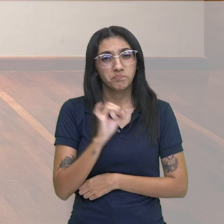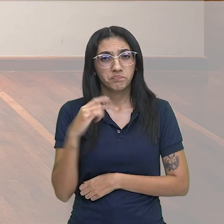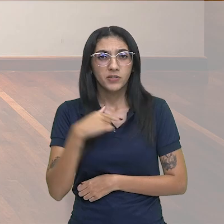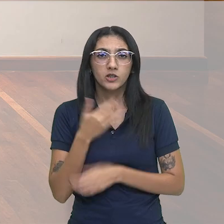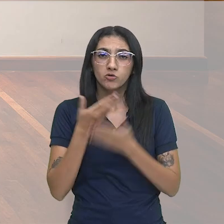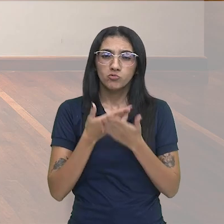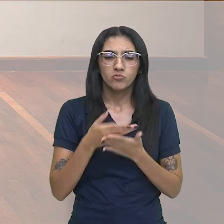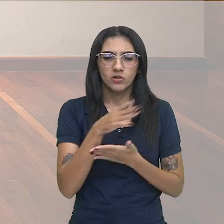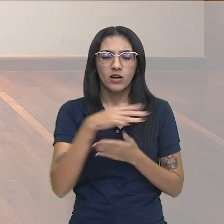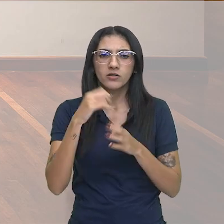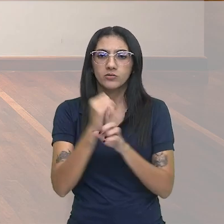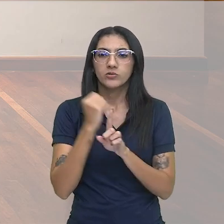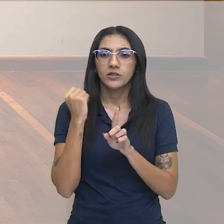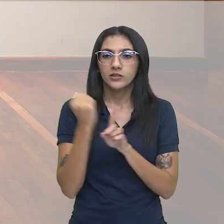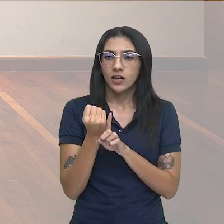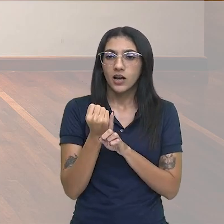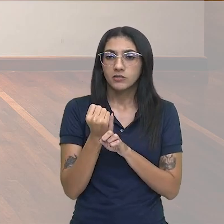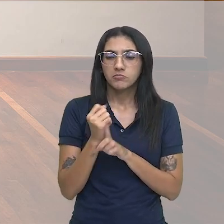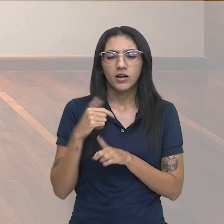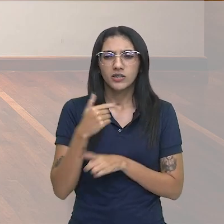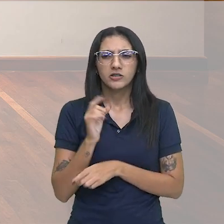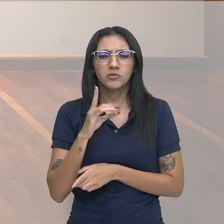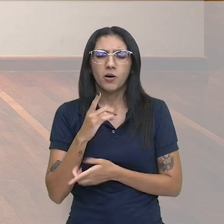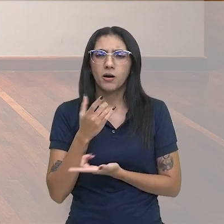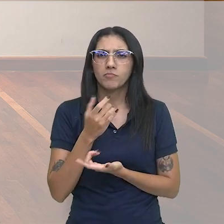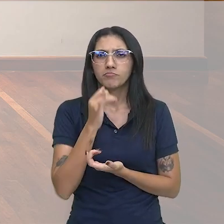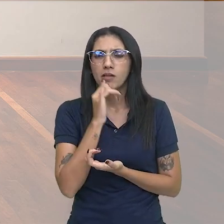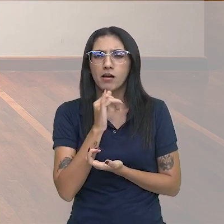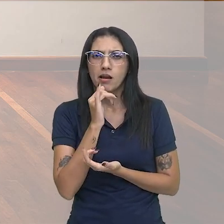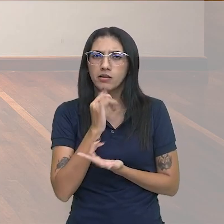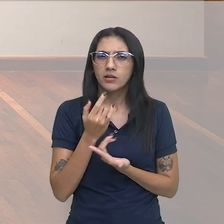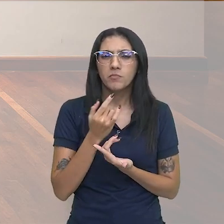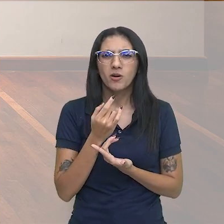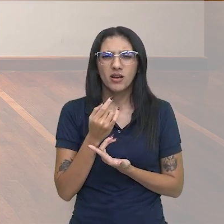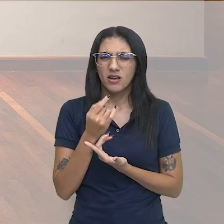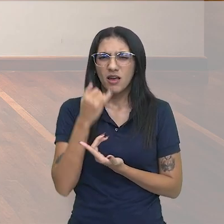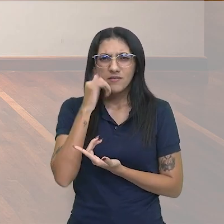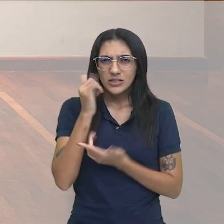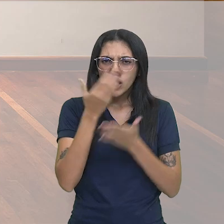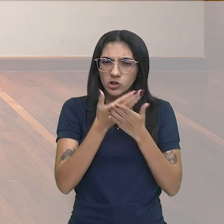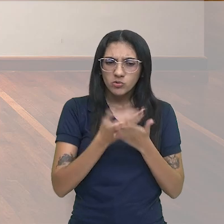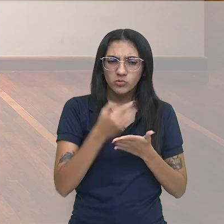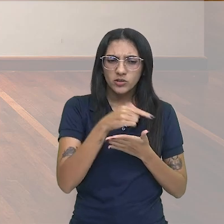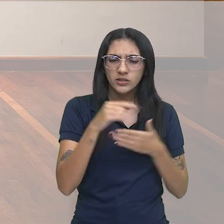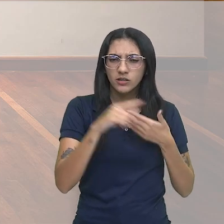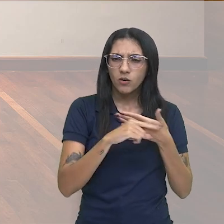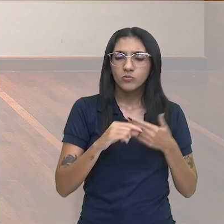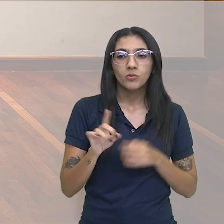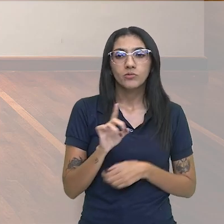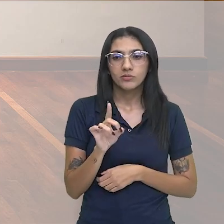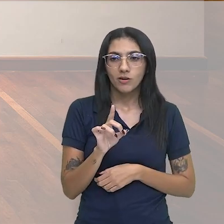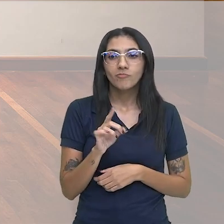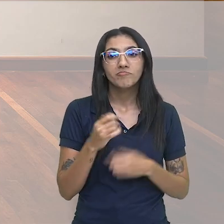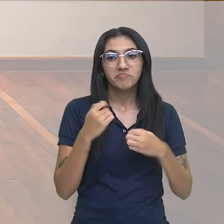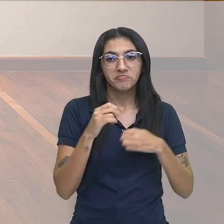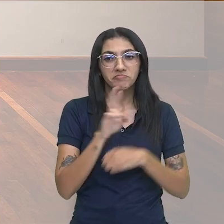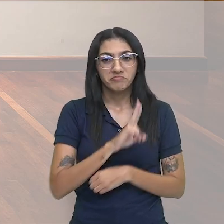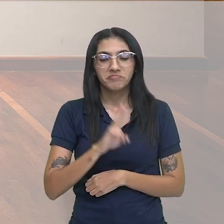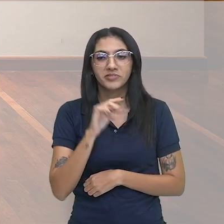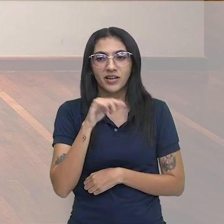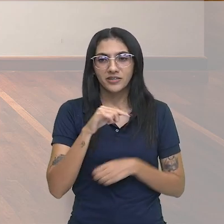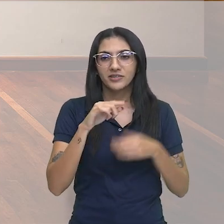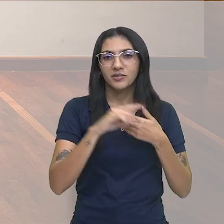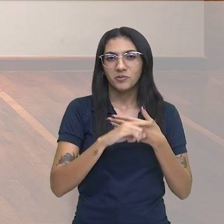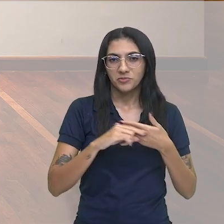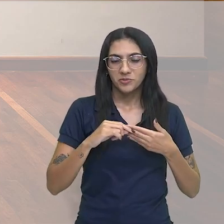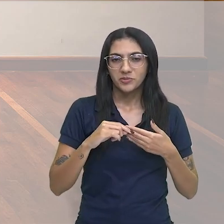a sociedade, a gente não pode prescindir desses autores, né, para fazer as nossas análises. Não é